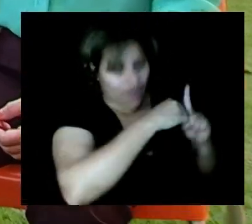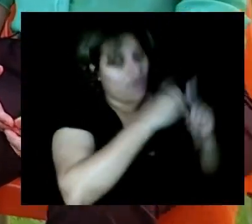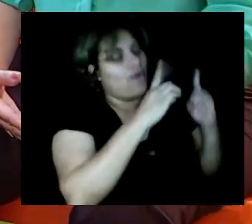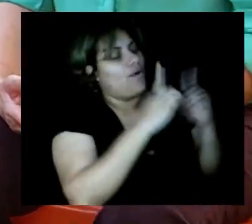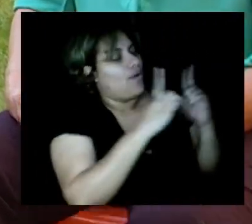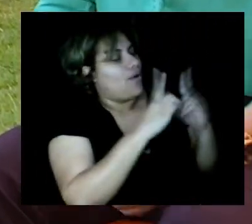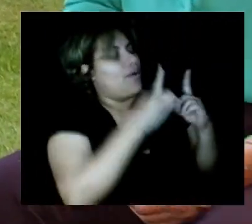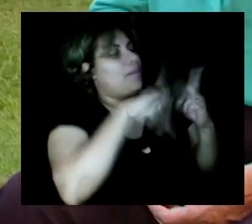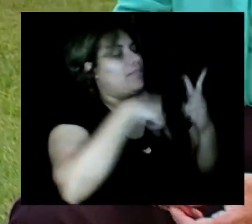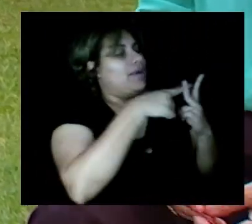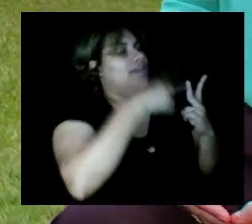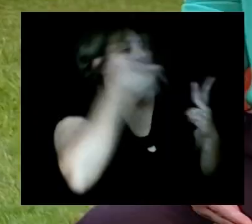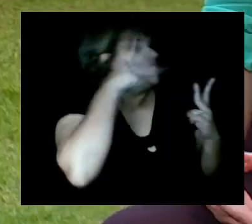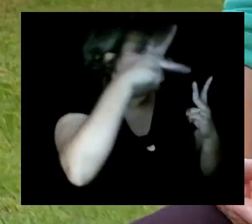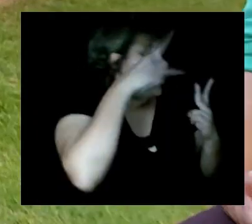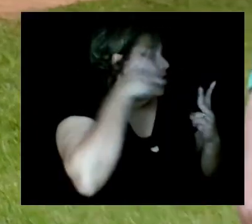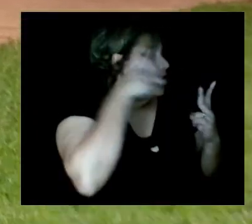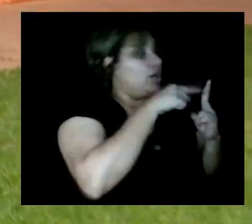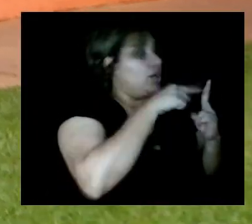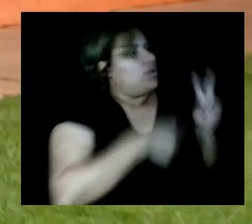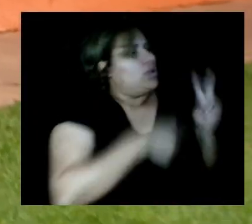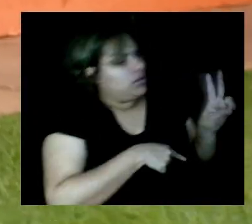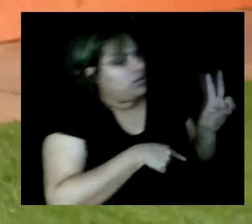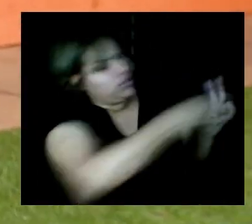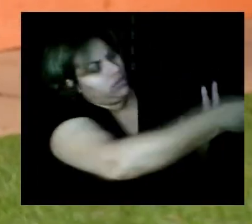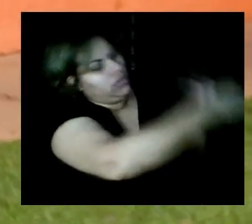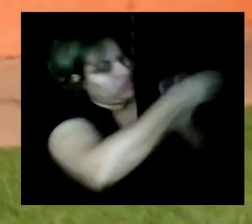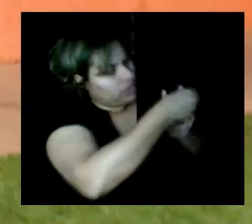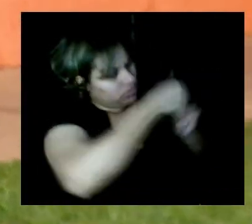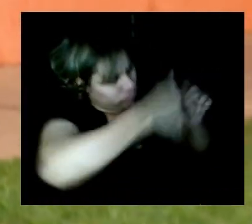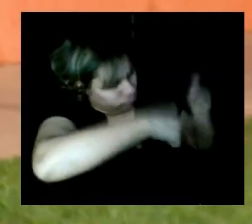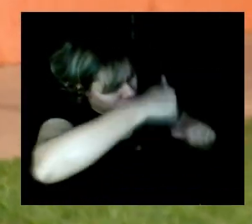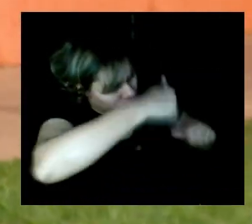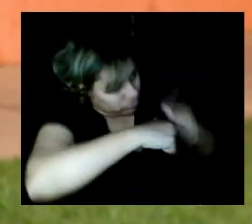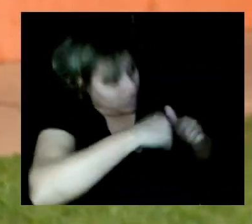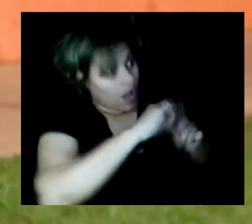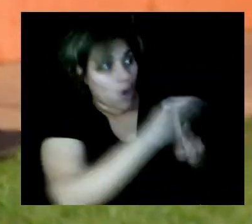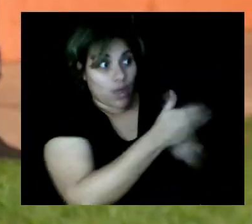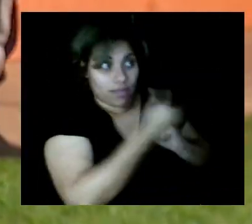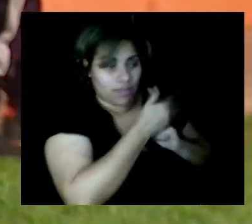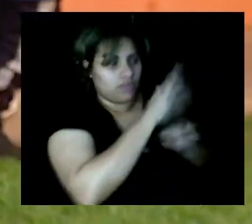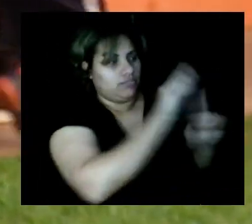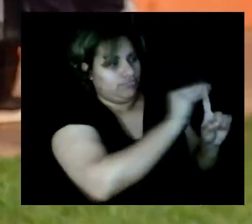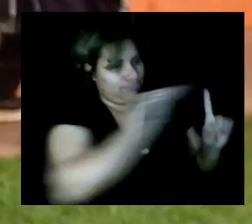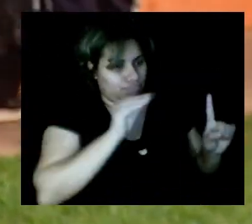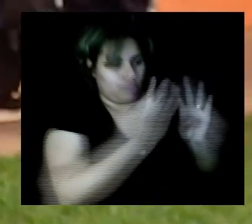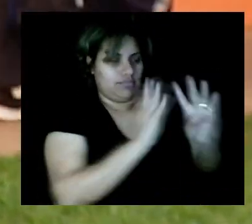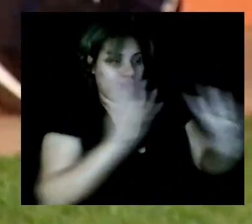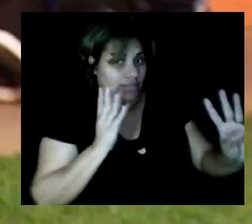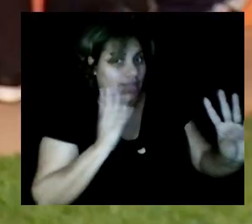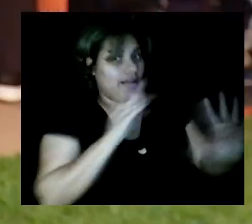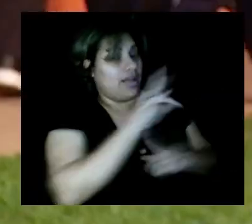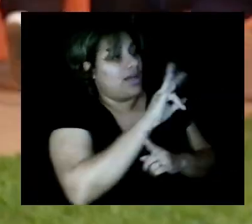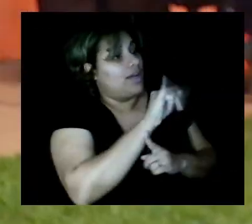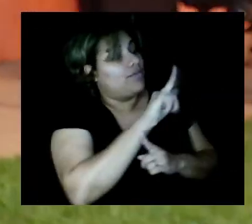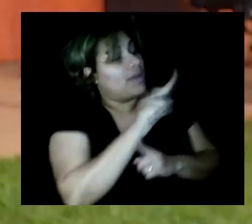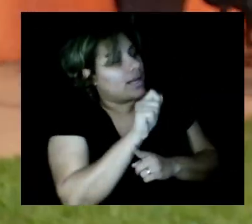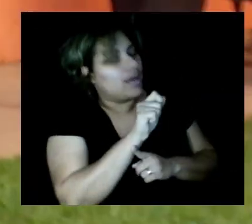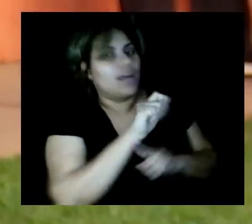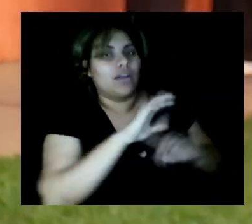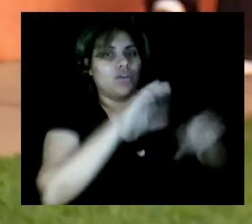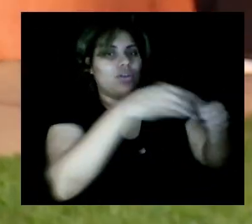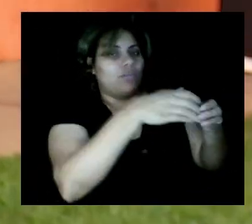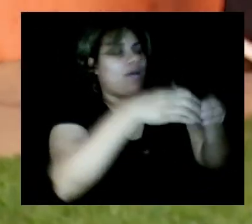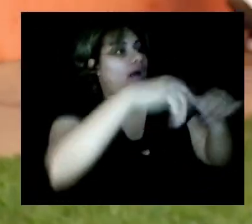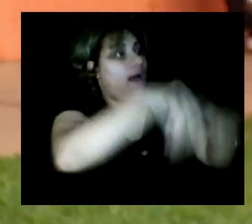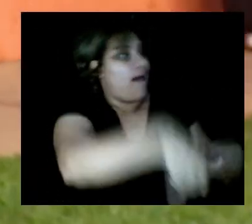na lista de espera. Então insere na lista de espera e quando surge a possível vaga, uma das equipes, né, entra em contato para